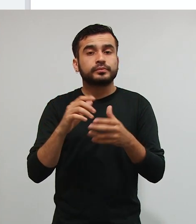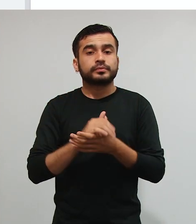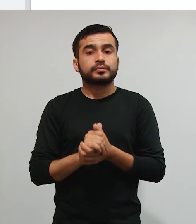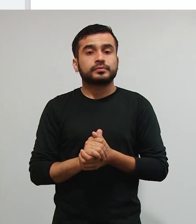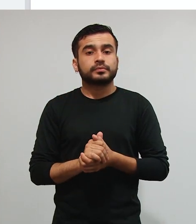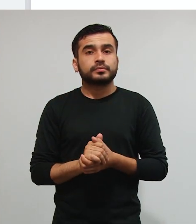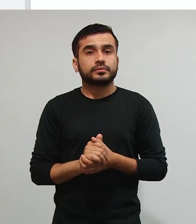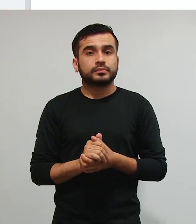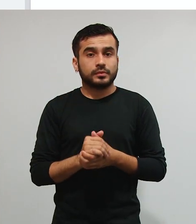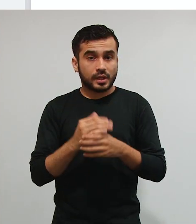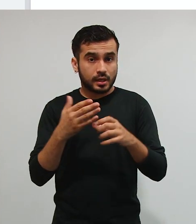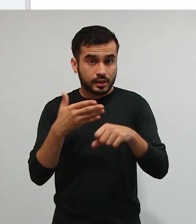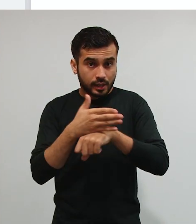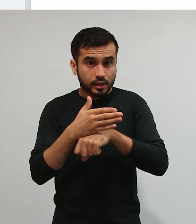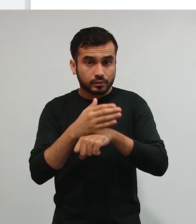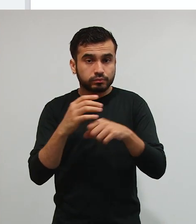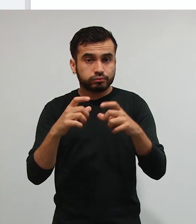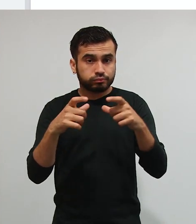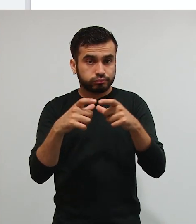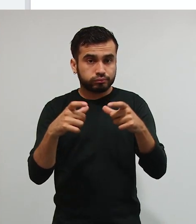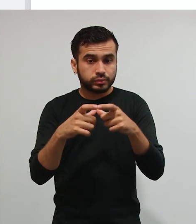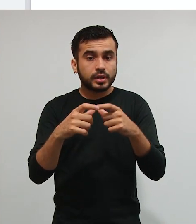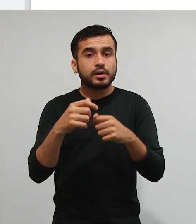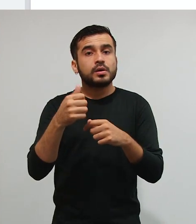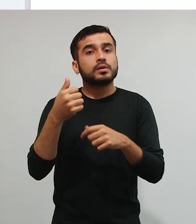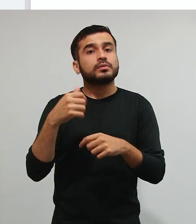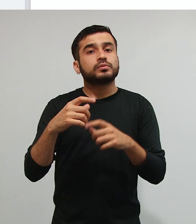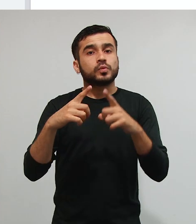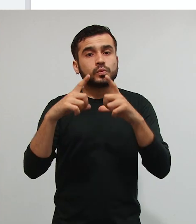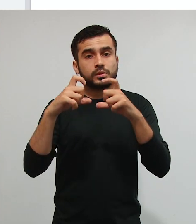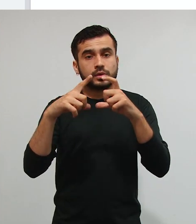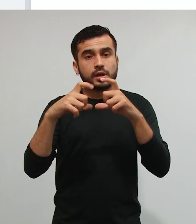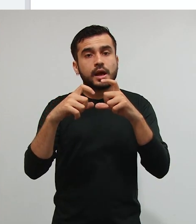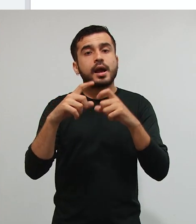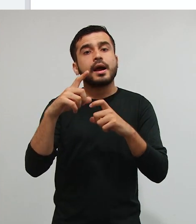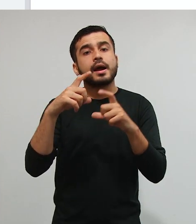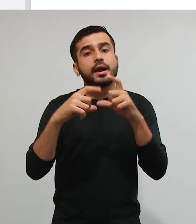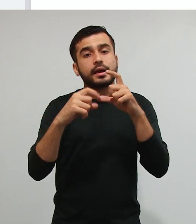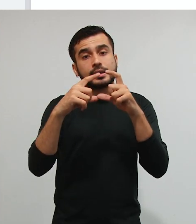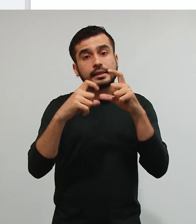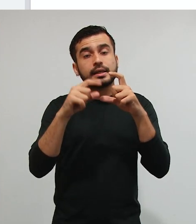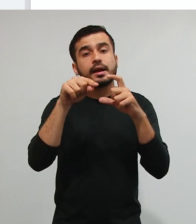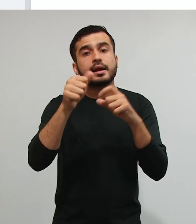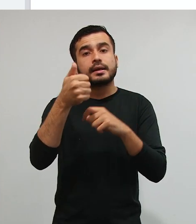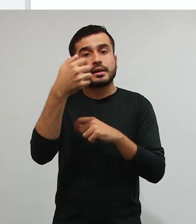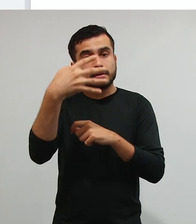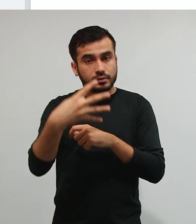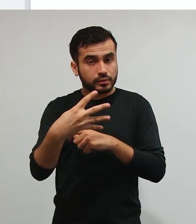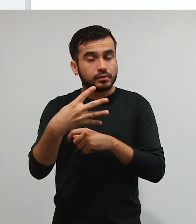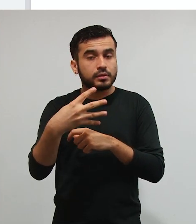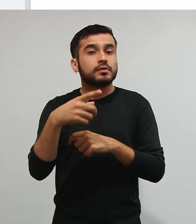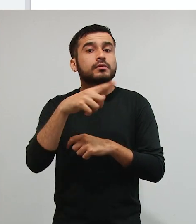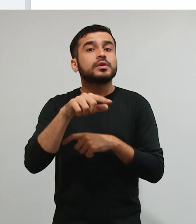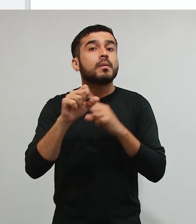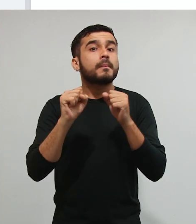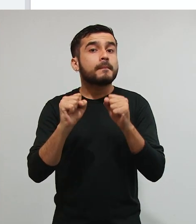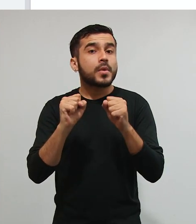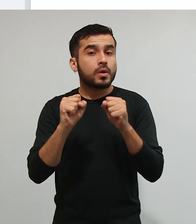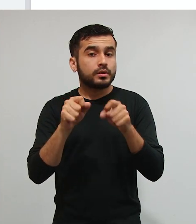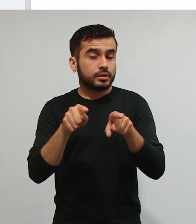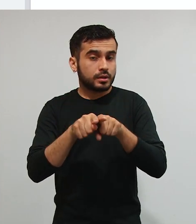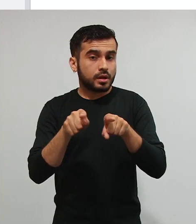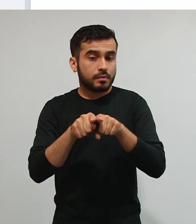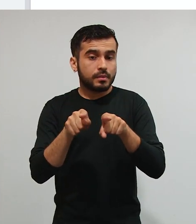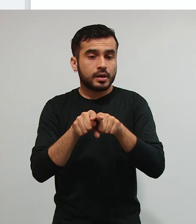não, entrada de sessão, então tamanho 14, mas você pode deixar